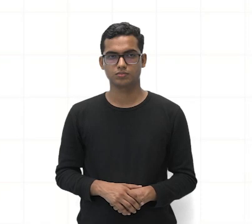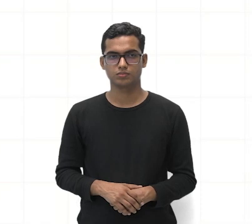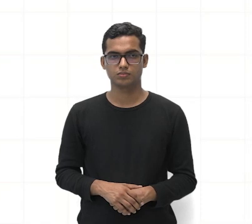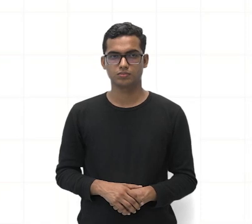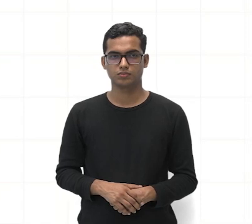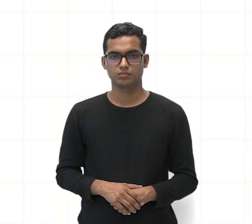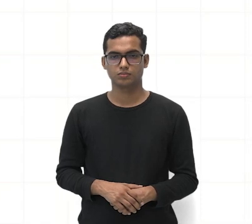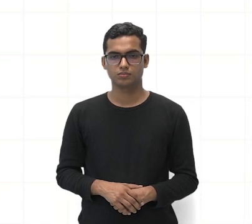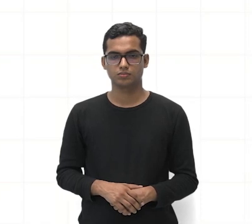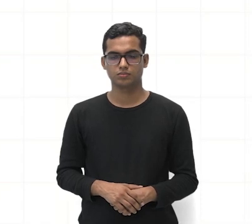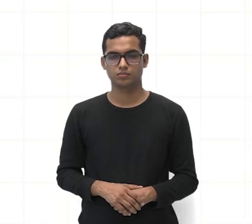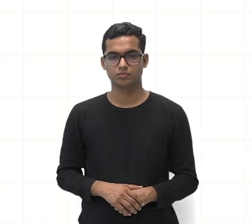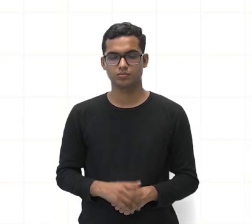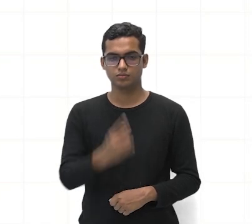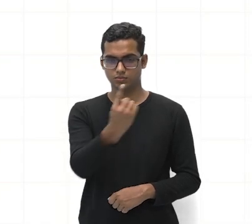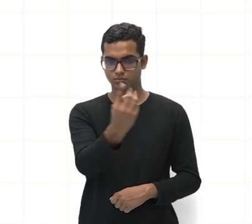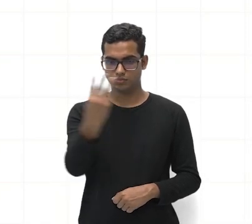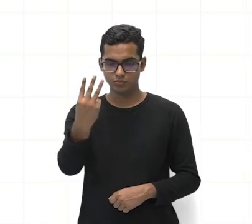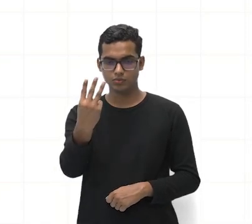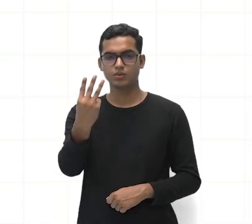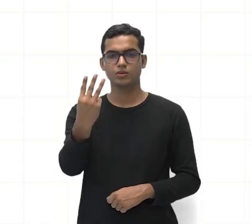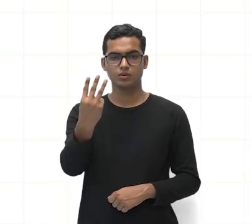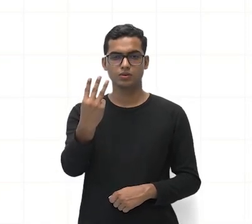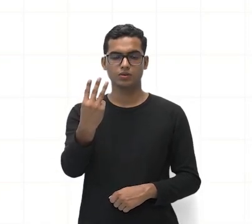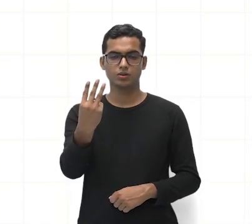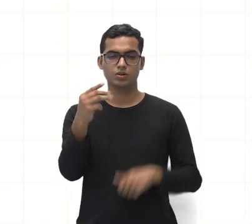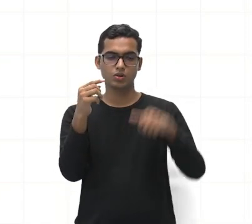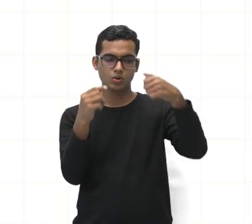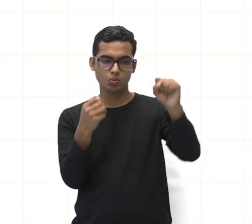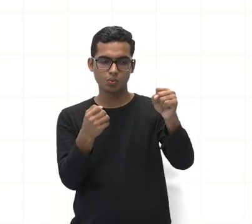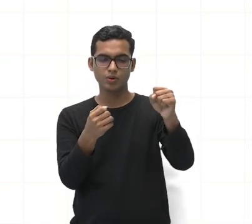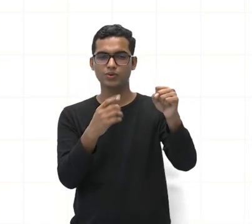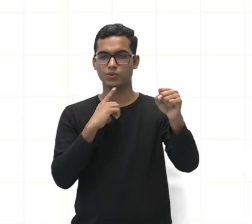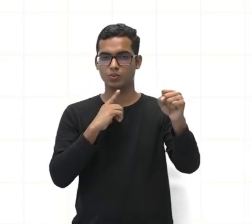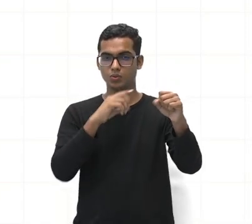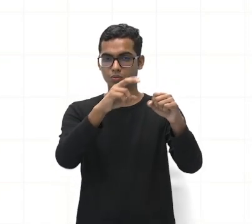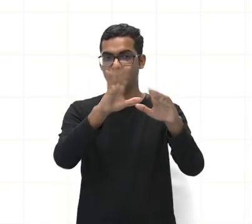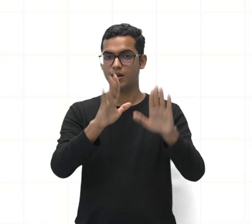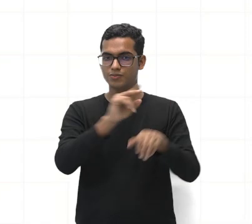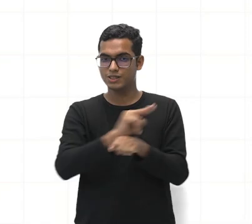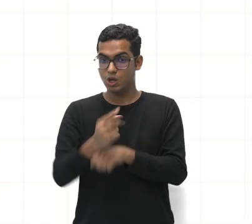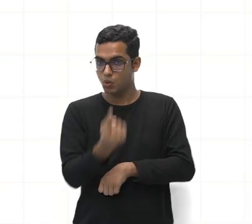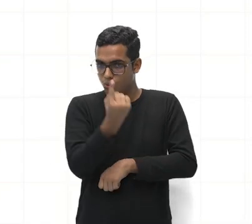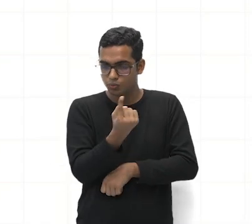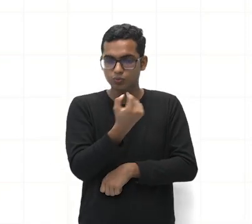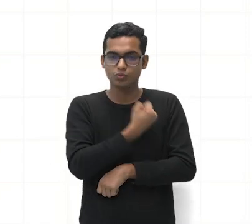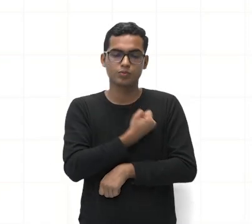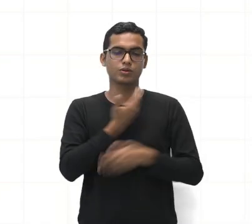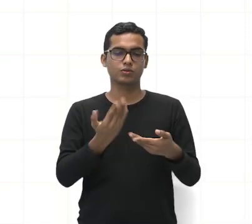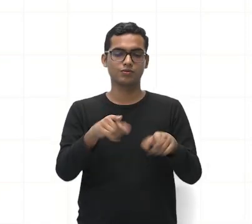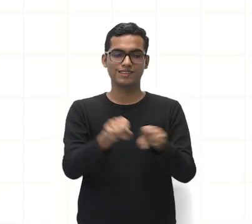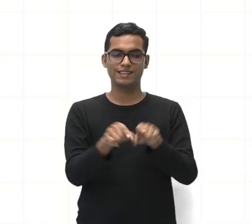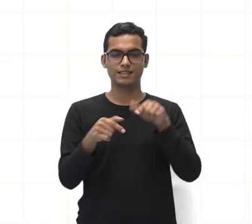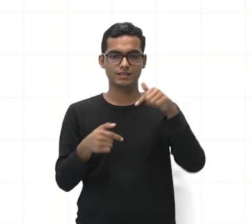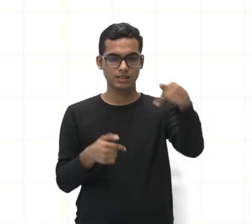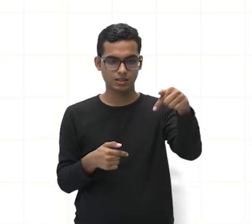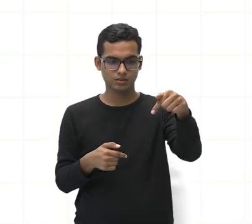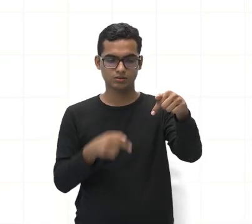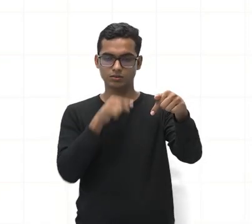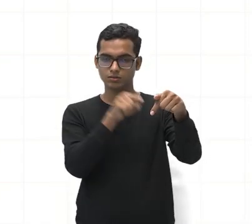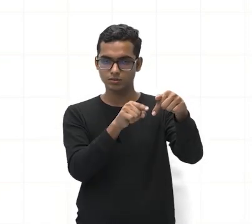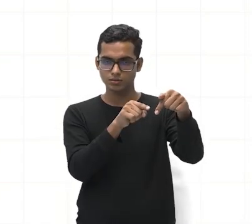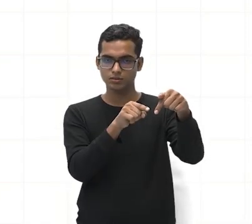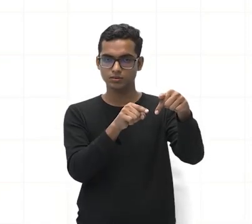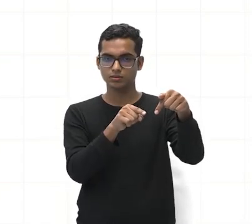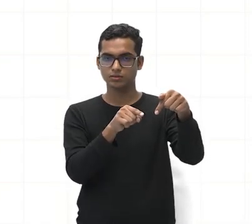Vou emprestar uma unidade, ficar com 13. E o 8, pessoal, como eu emprestei aqui, né, uma unidade aqui para casa dos décimos, né? Então aqui era 8,